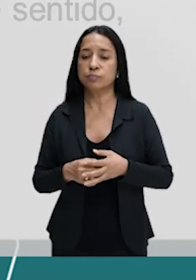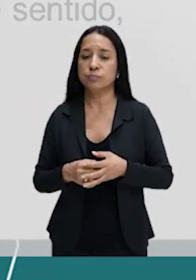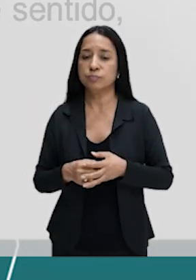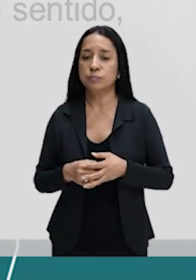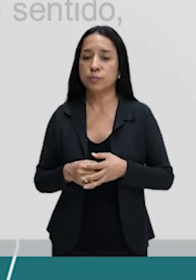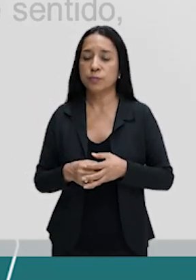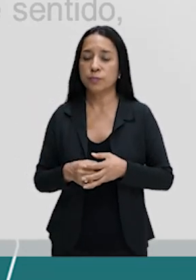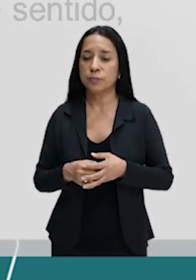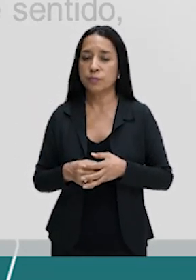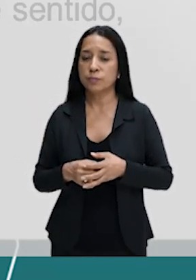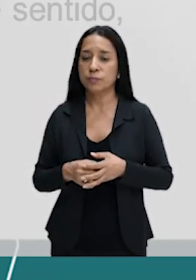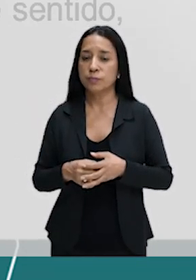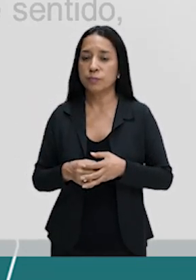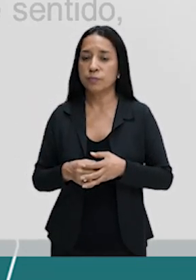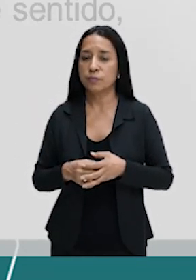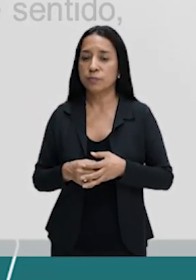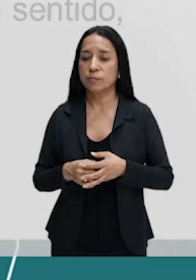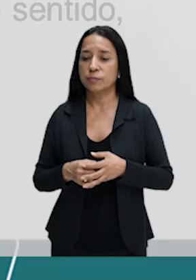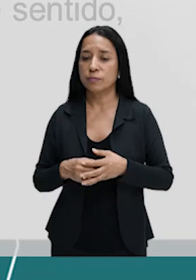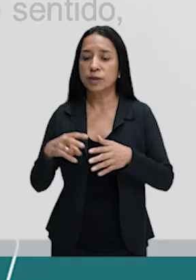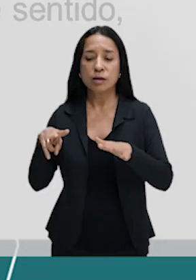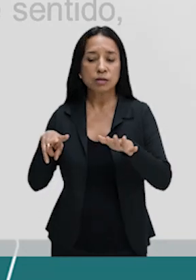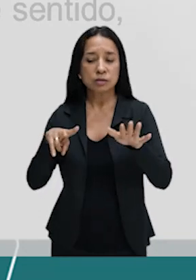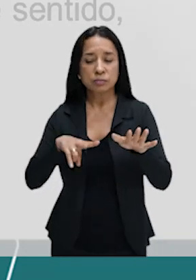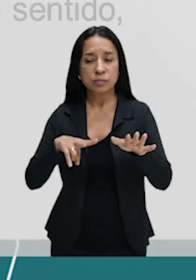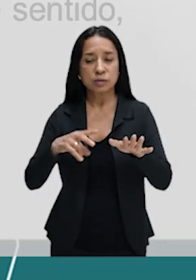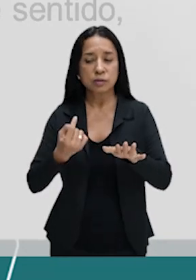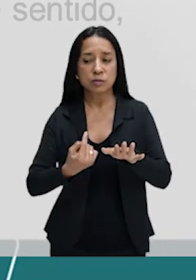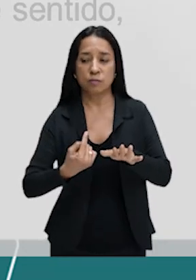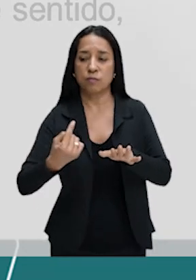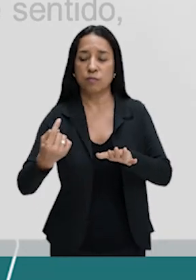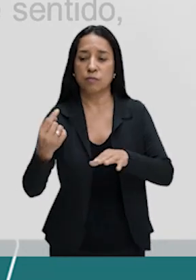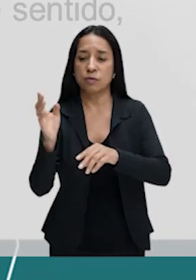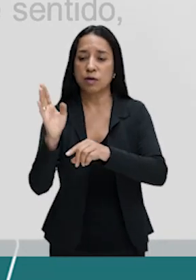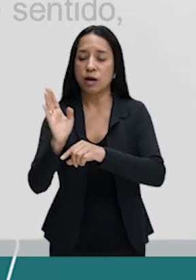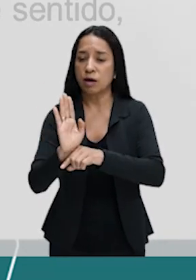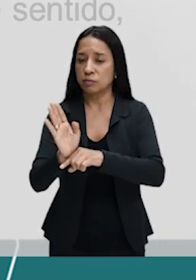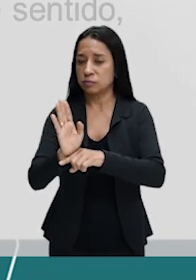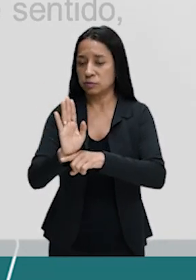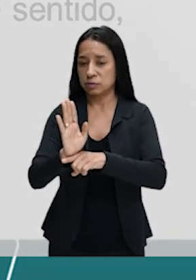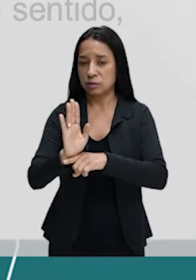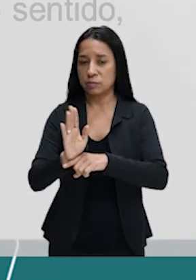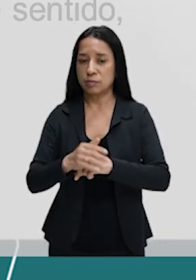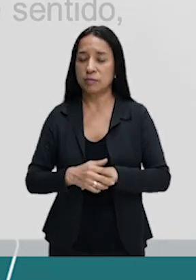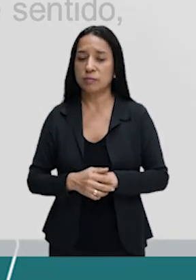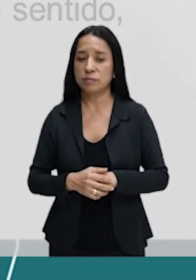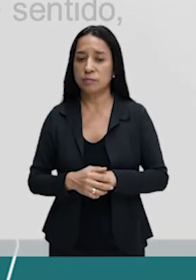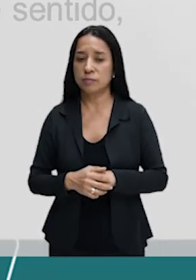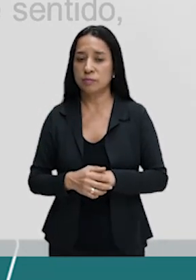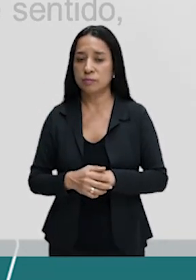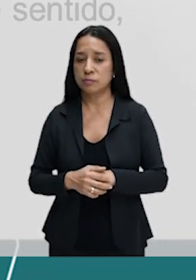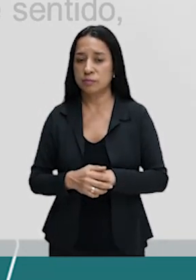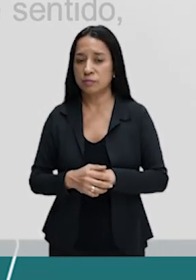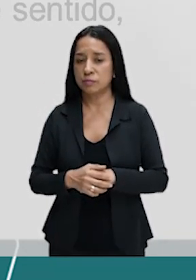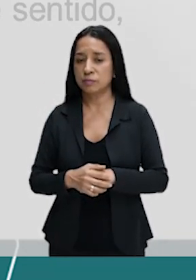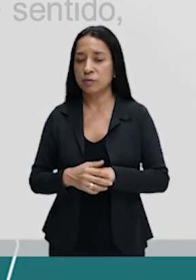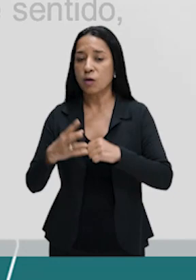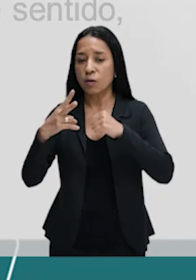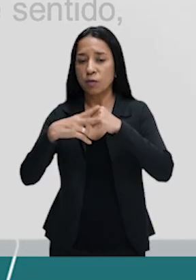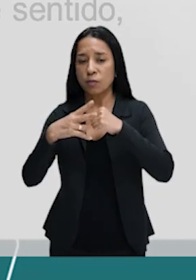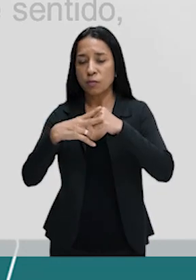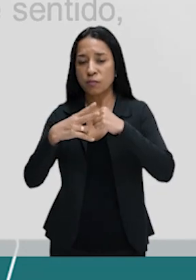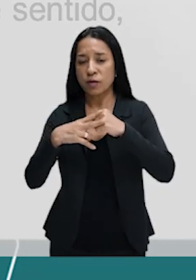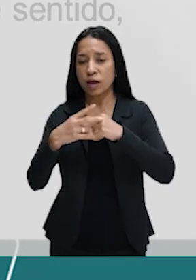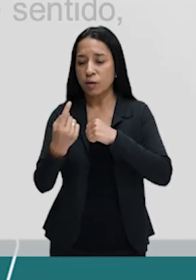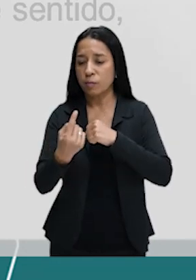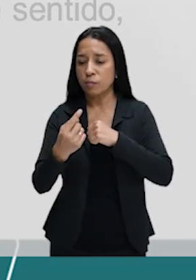semana he ido ao cine. Então, esta semana eu fui ao cinema. O verbo sozinho, o verbo haber, sozinho,